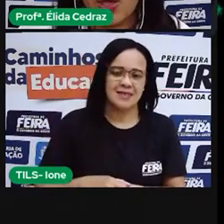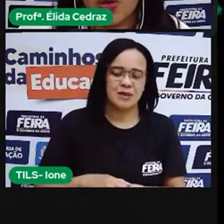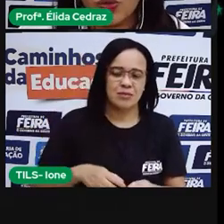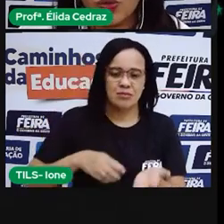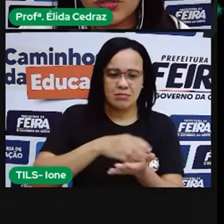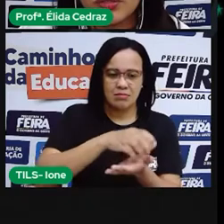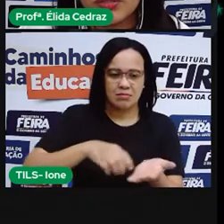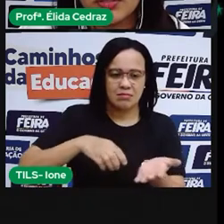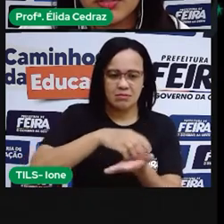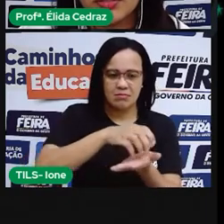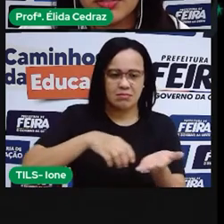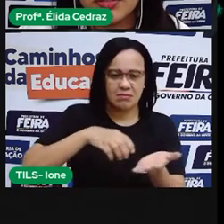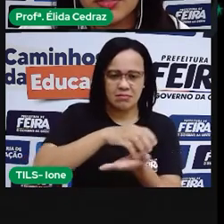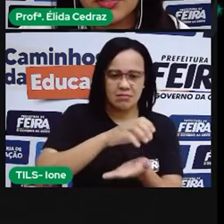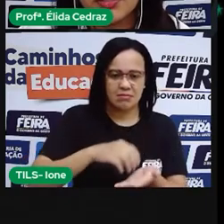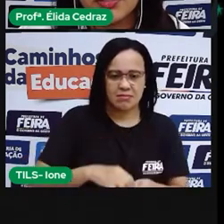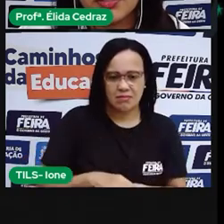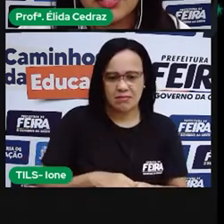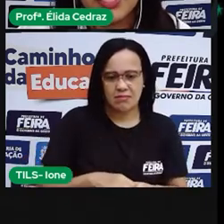Carro.